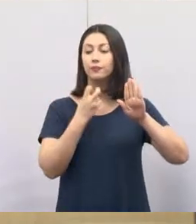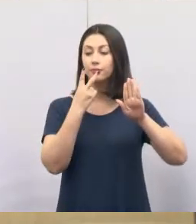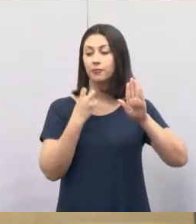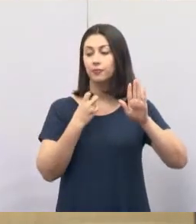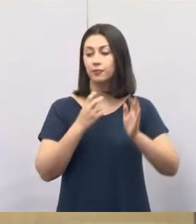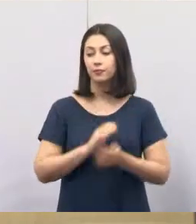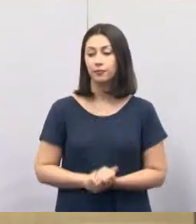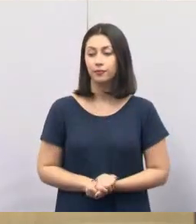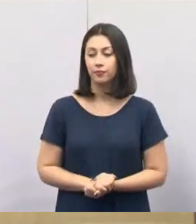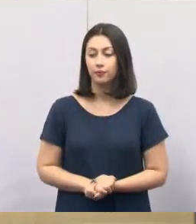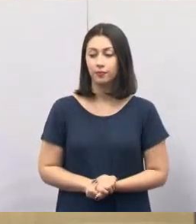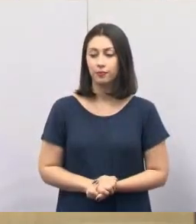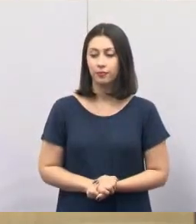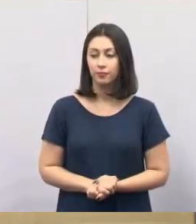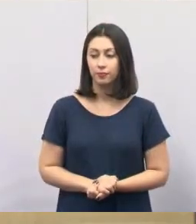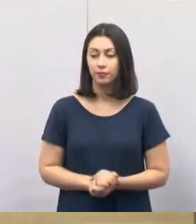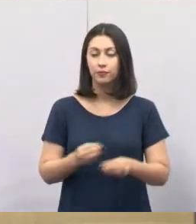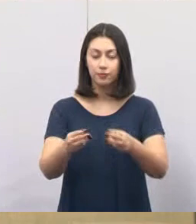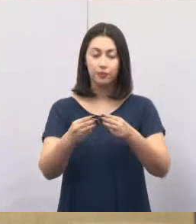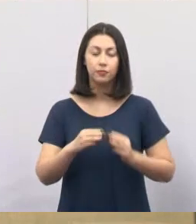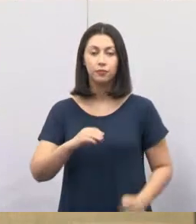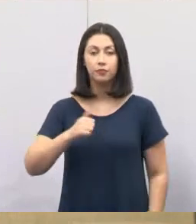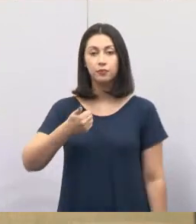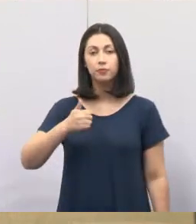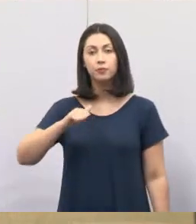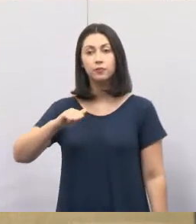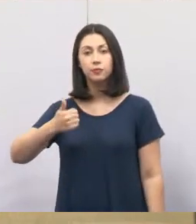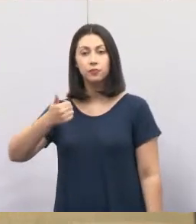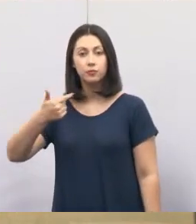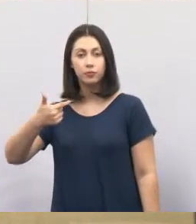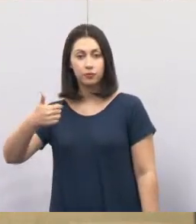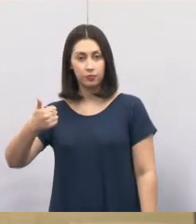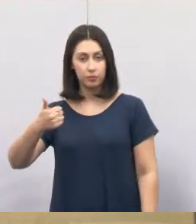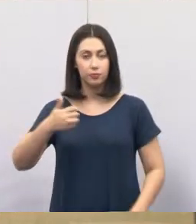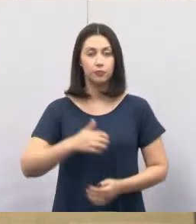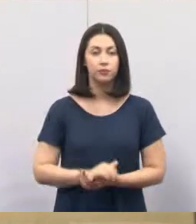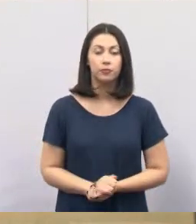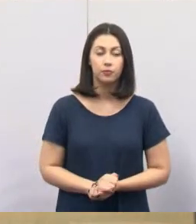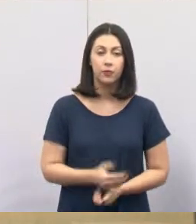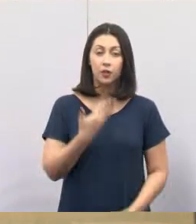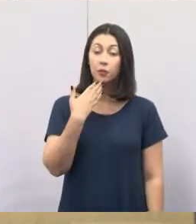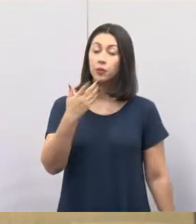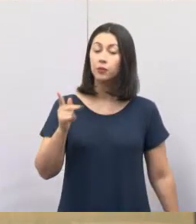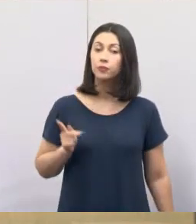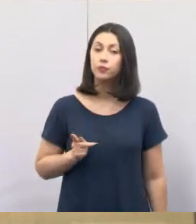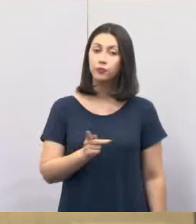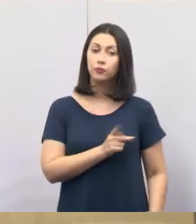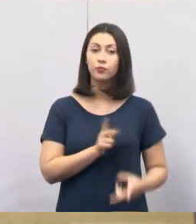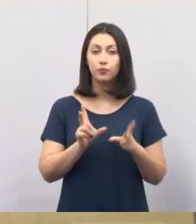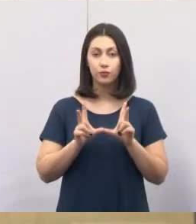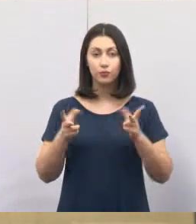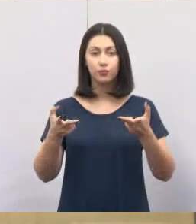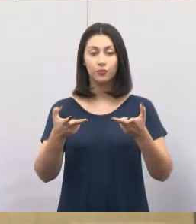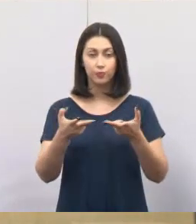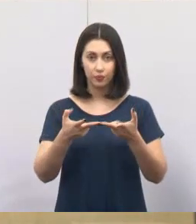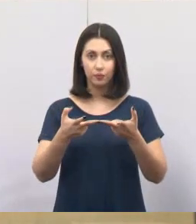do Parque Meia Lua. Moção 1121/2022. Requeremos, excelentíssimo senhor presidente dessa